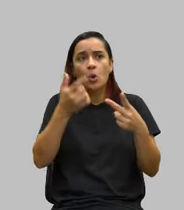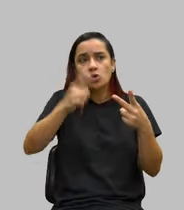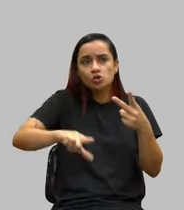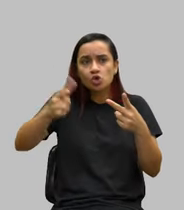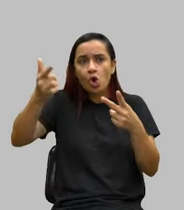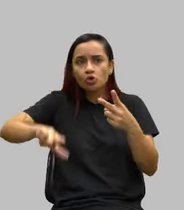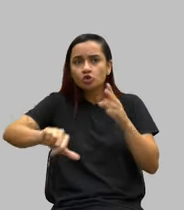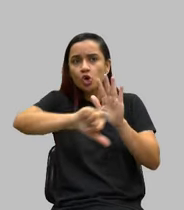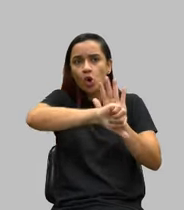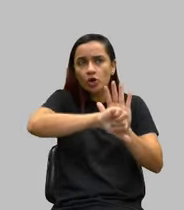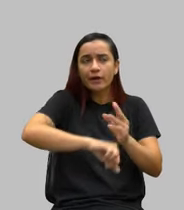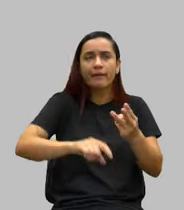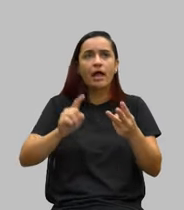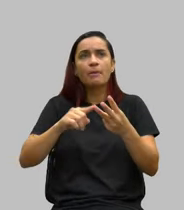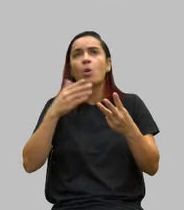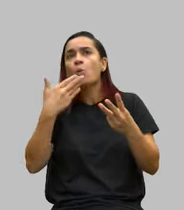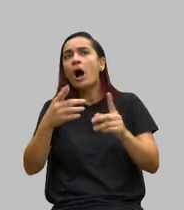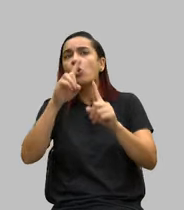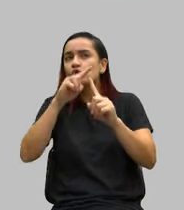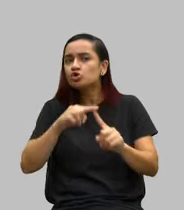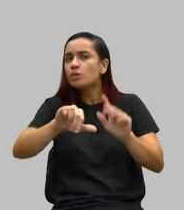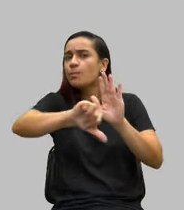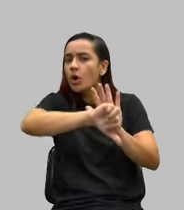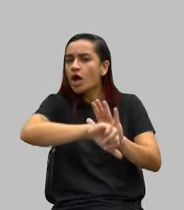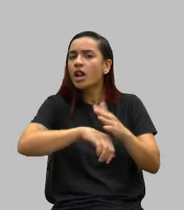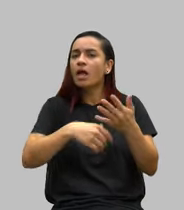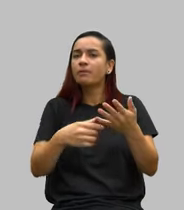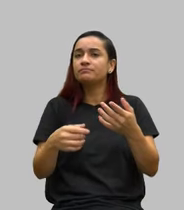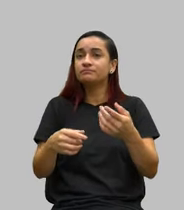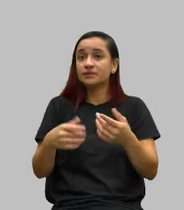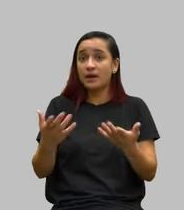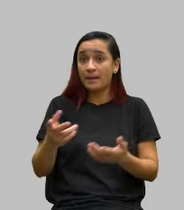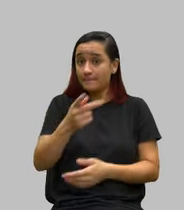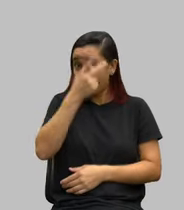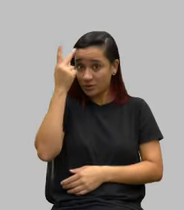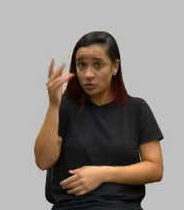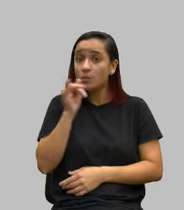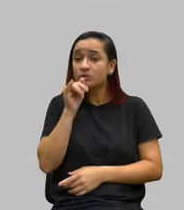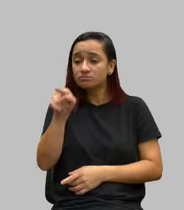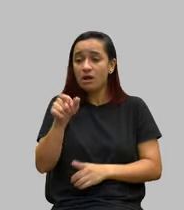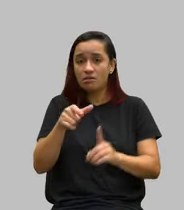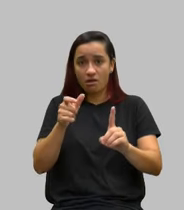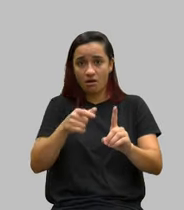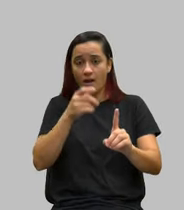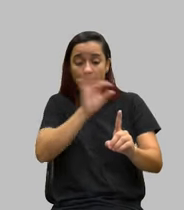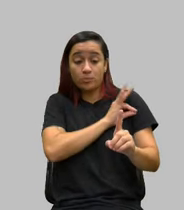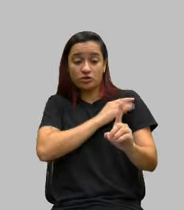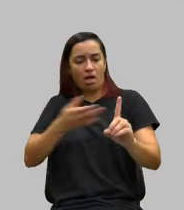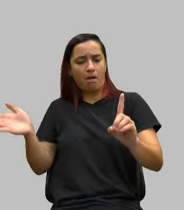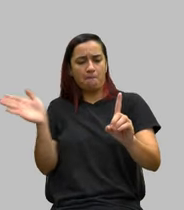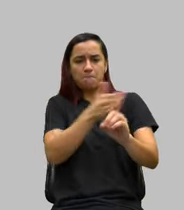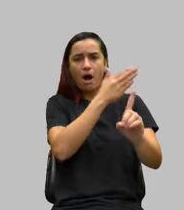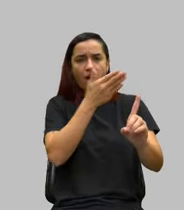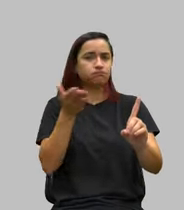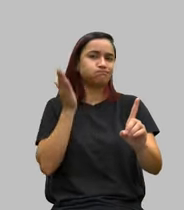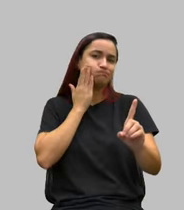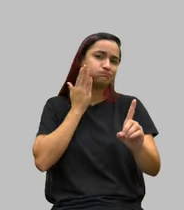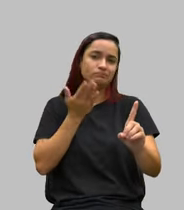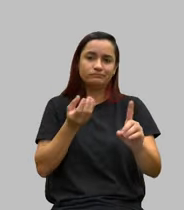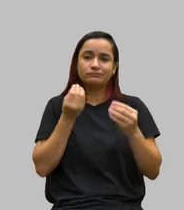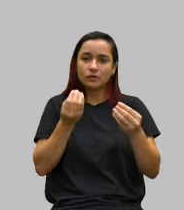tipo de crime simim eh esse cidadão que deu tapa na cara da Majó que é chefe do traf da cabana do Pai